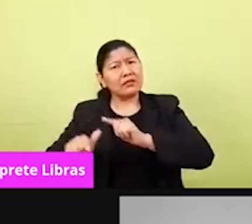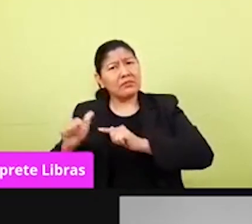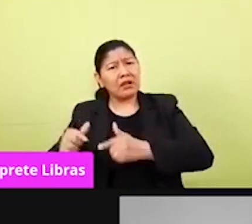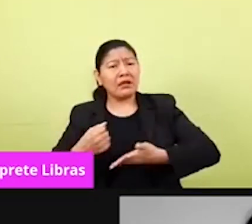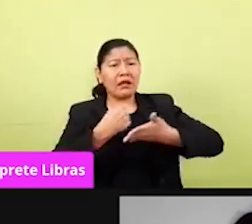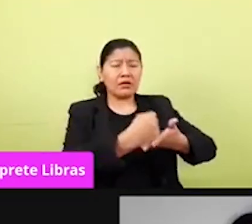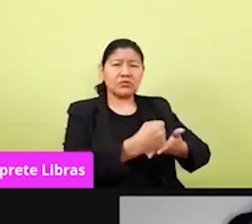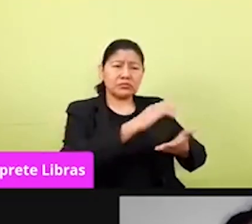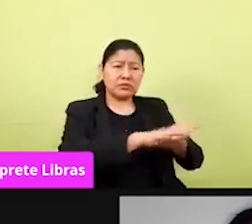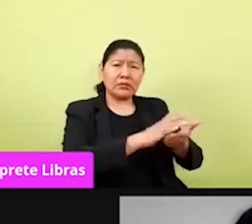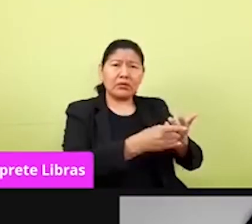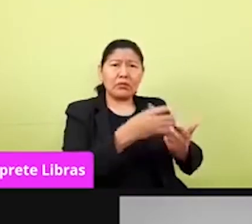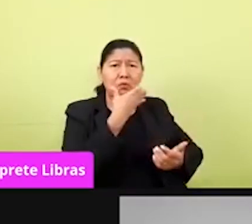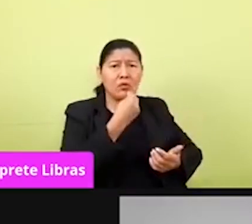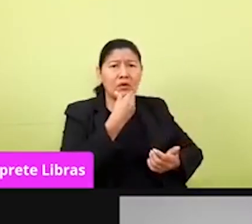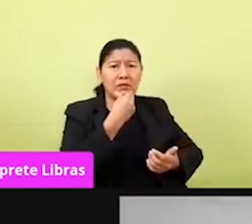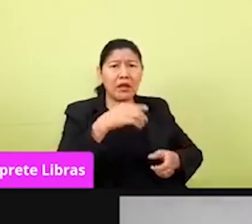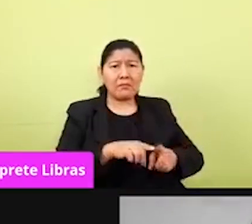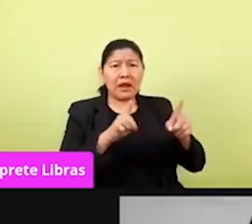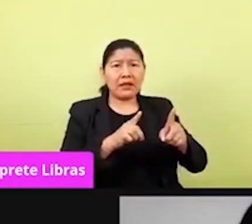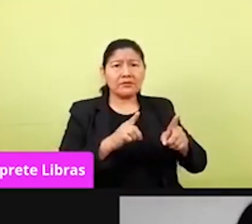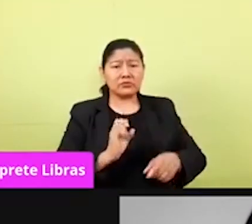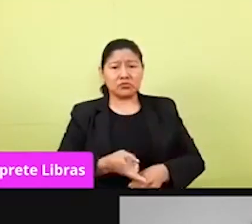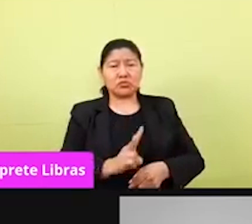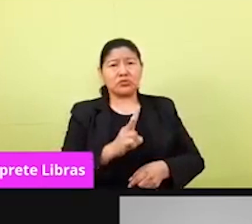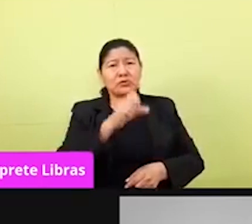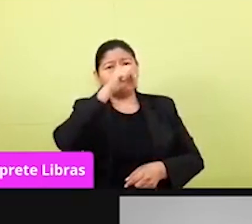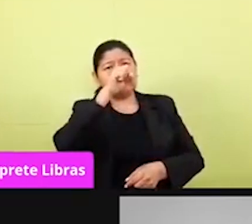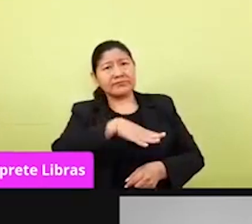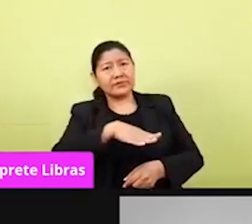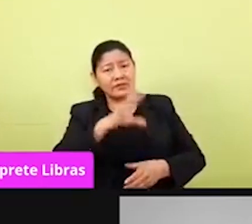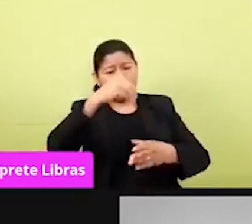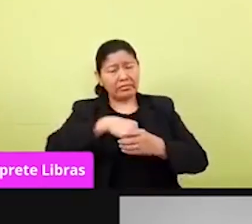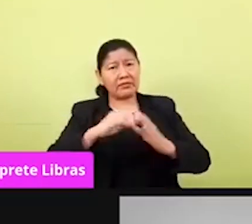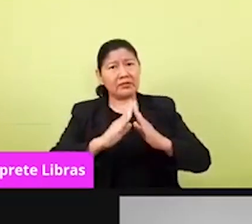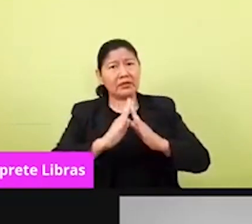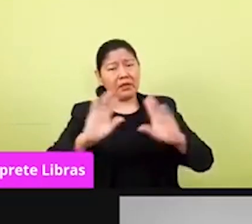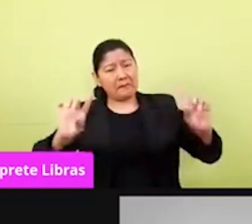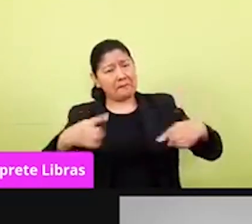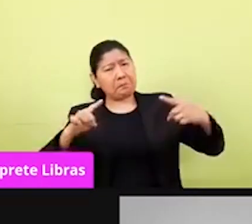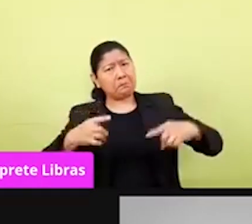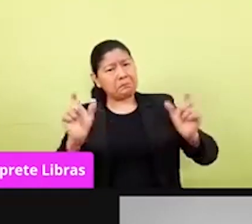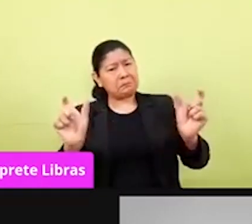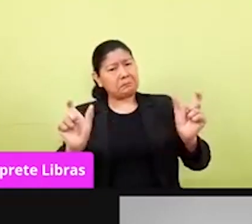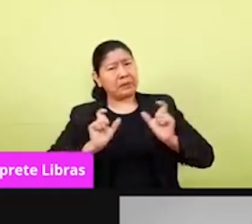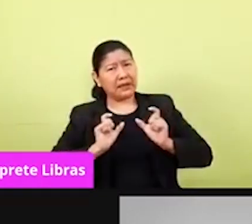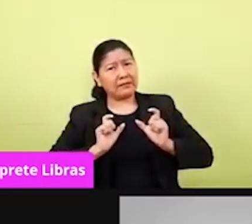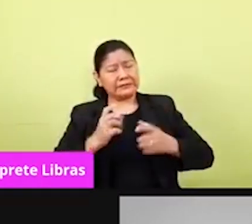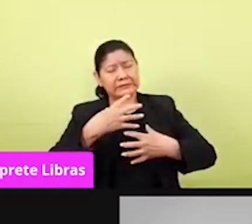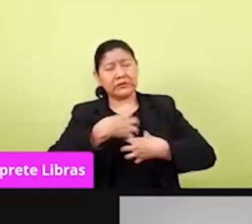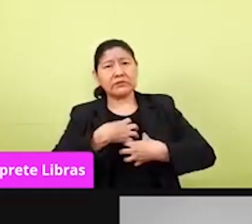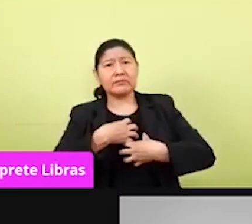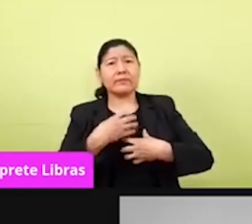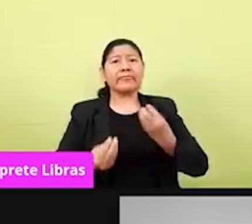sair, né, desse ciclo de violência por uma dependência emocional. Então, acho que é importante a gente falar isso, né, trazer